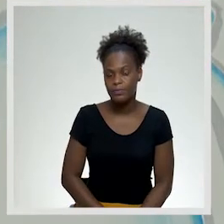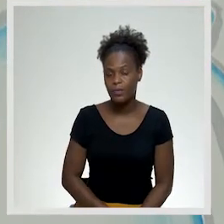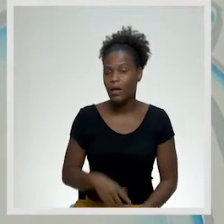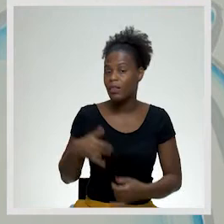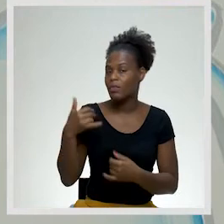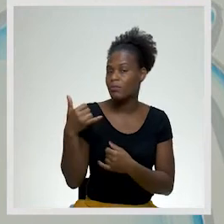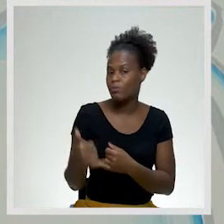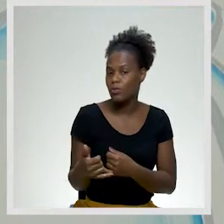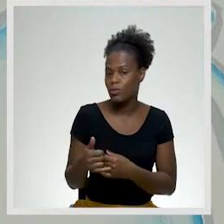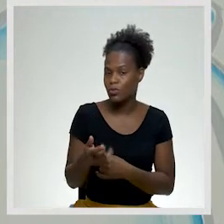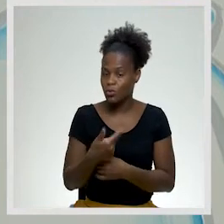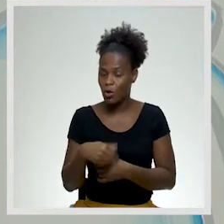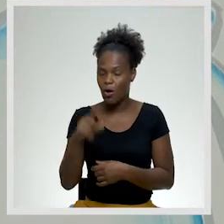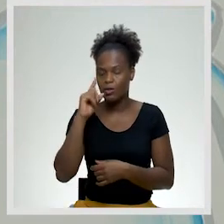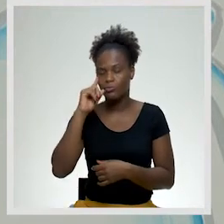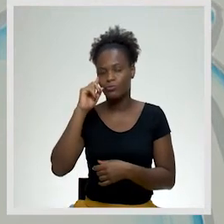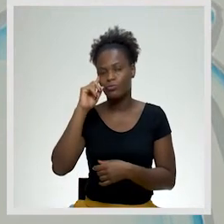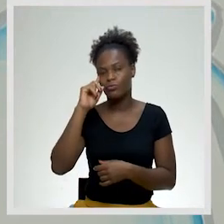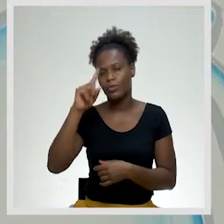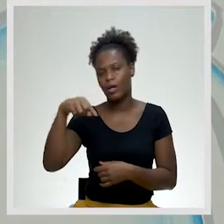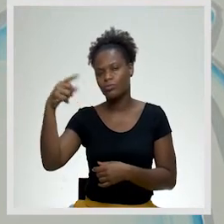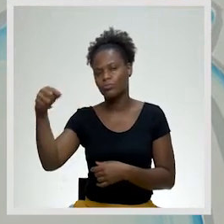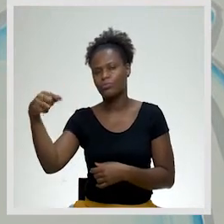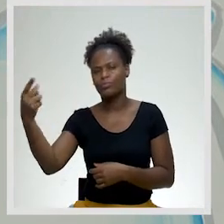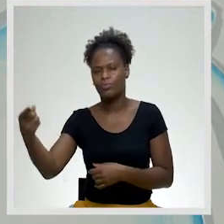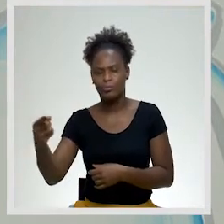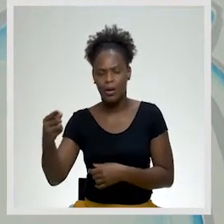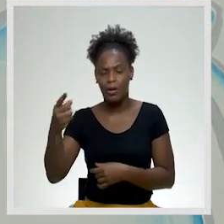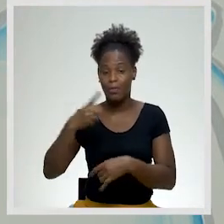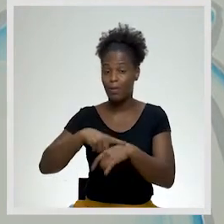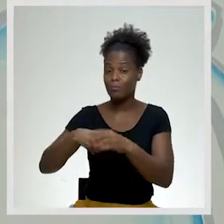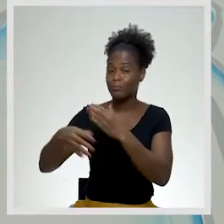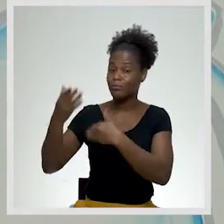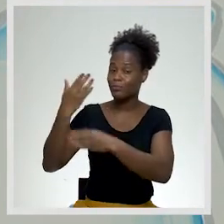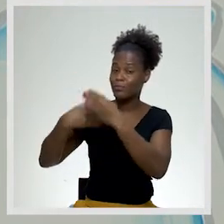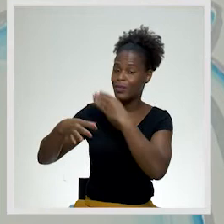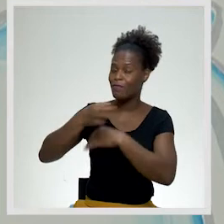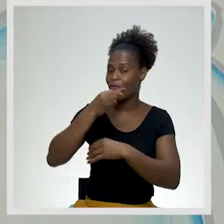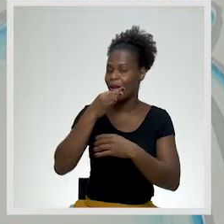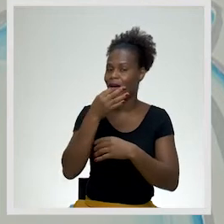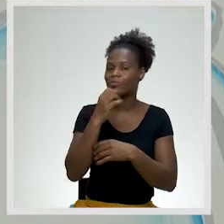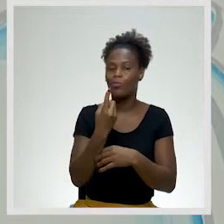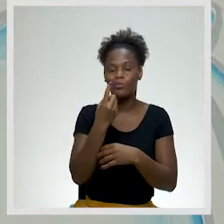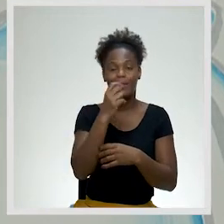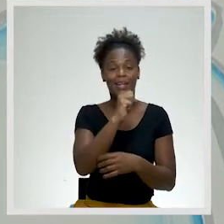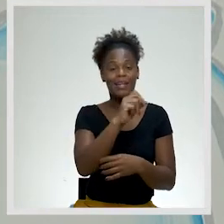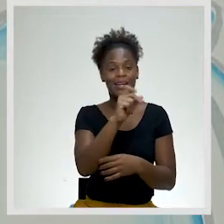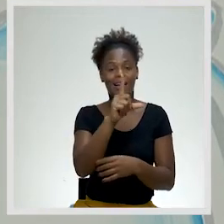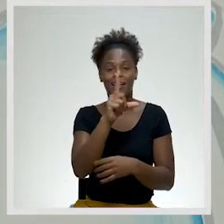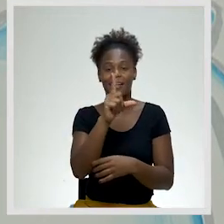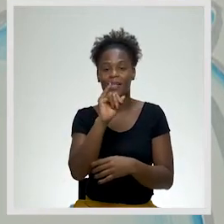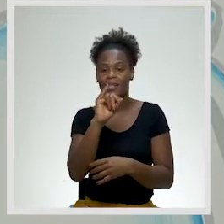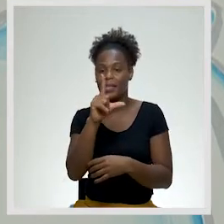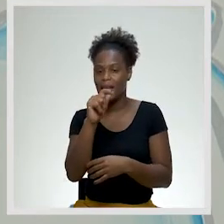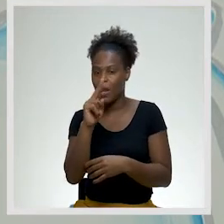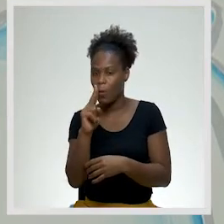Depois de nós termos viajado no tempo para falarmos um pouco sobre o grande Galileu Galilei, sobre a sua vida,